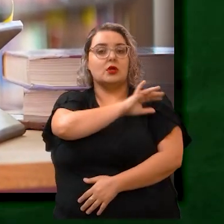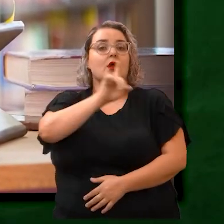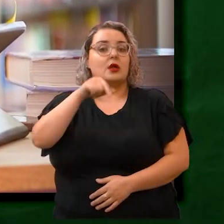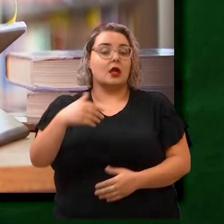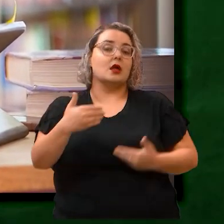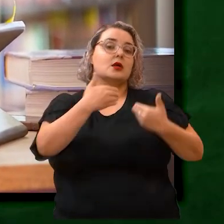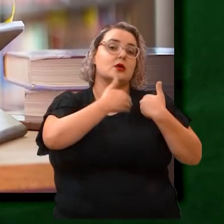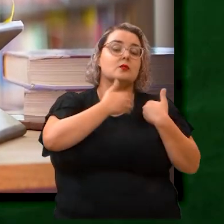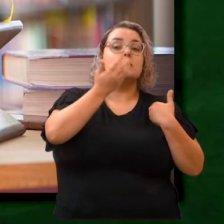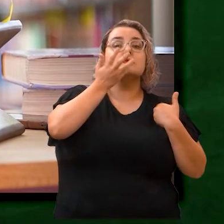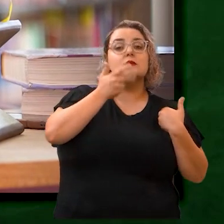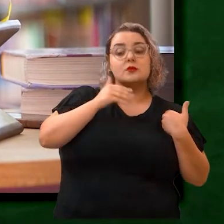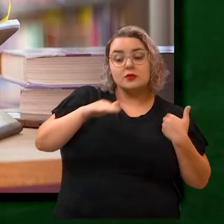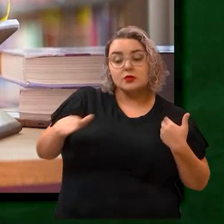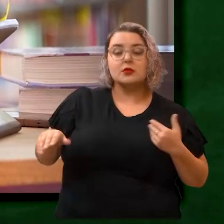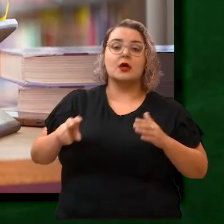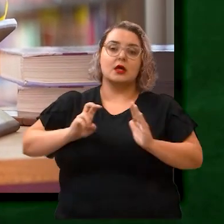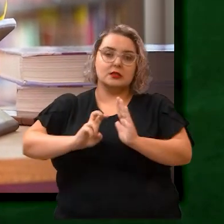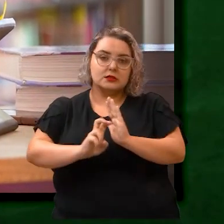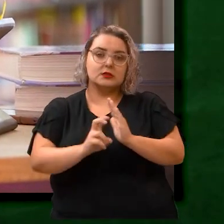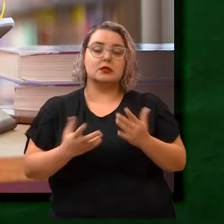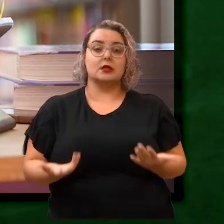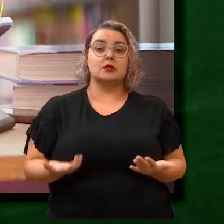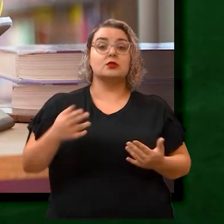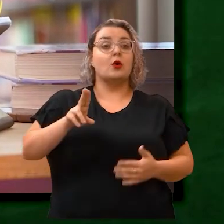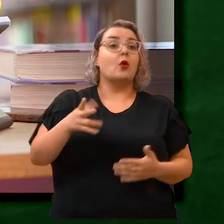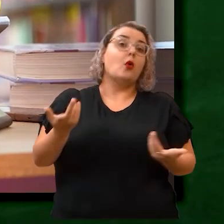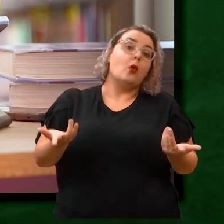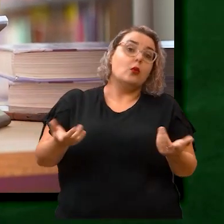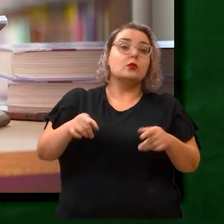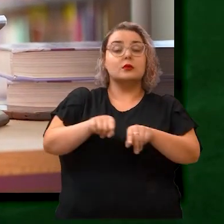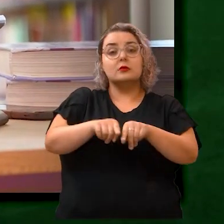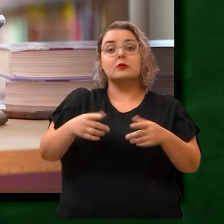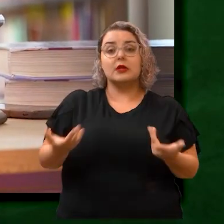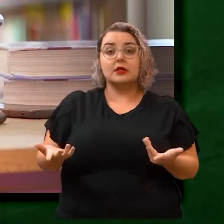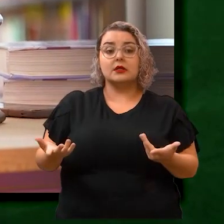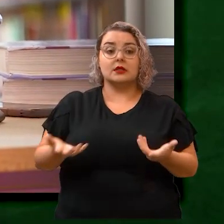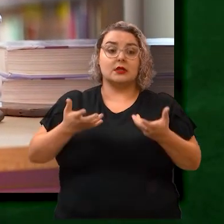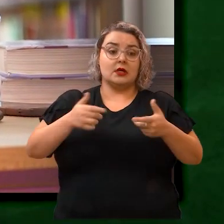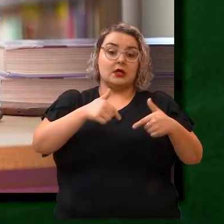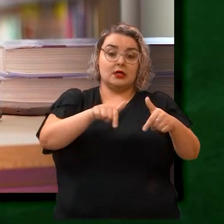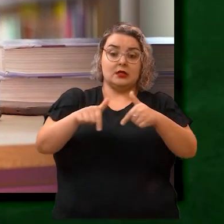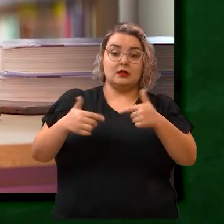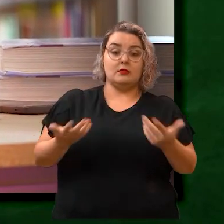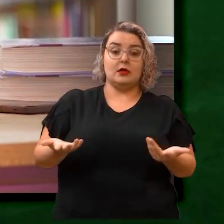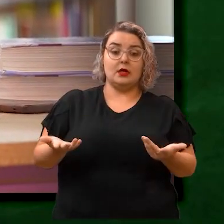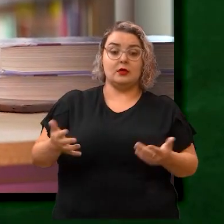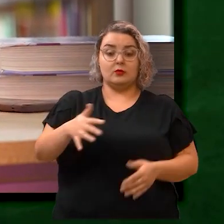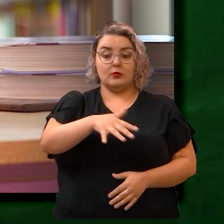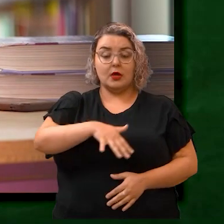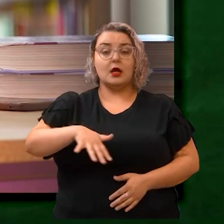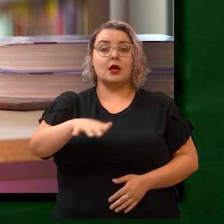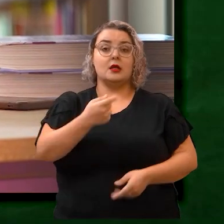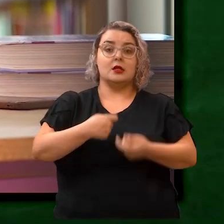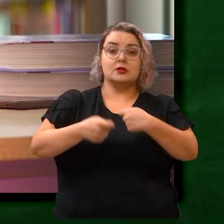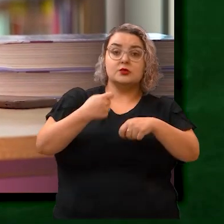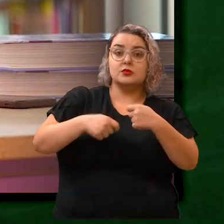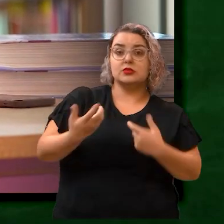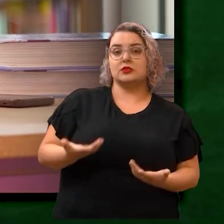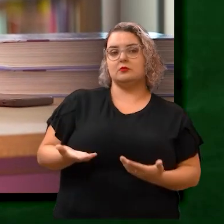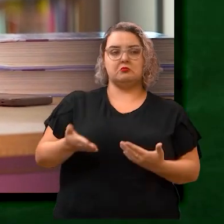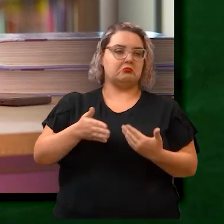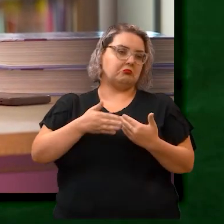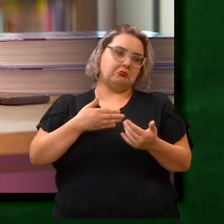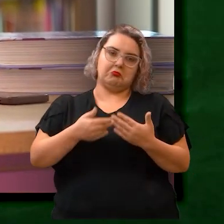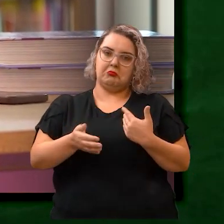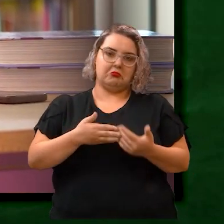pela educação das Crianças as creches ou então você quer trabalhar numa área administrativa aí